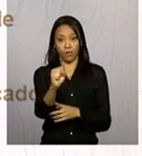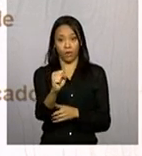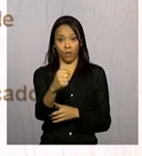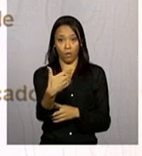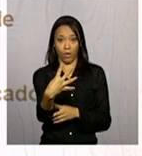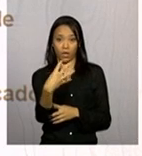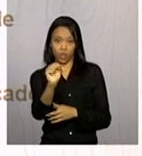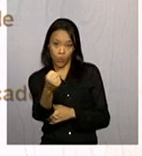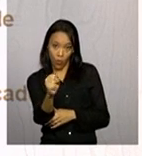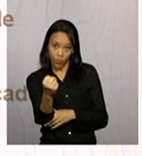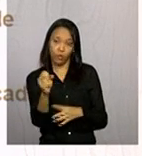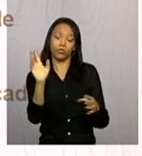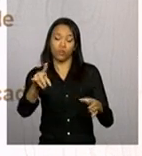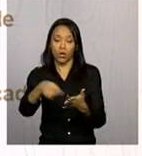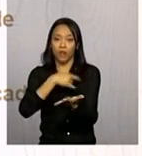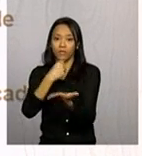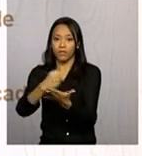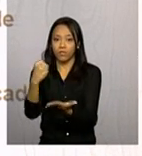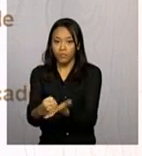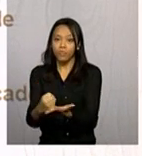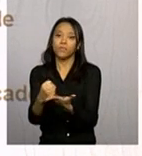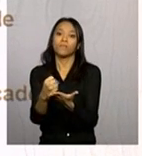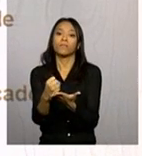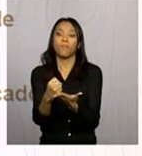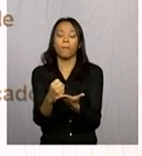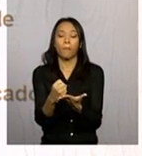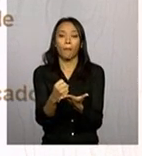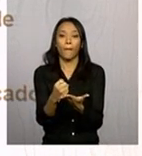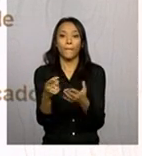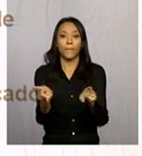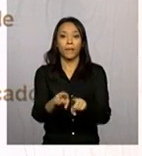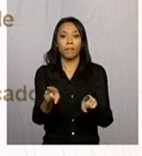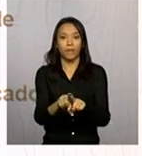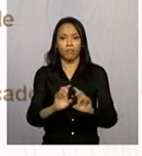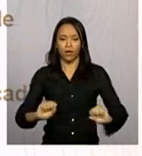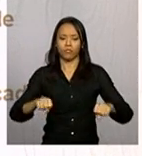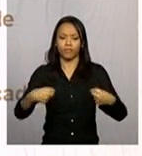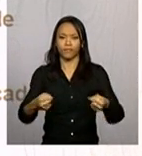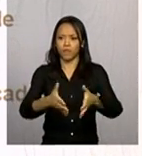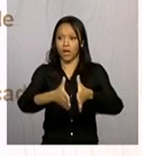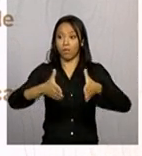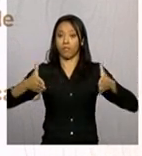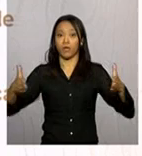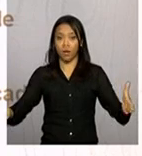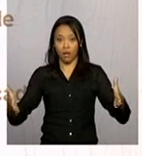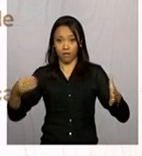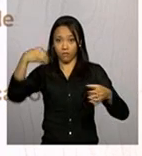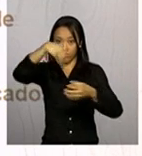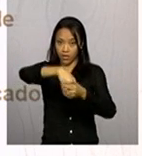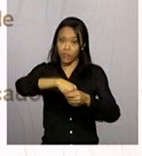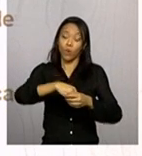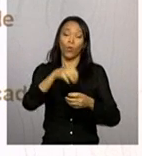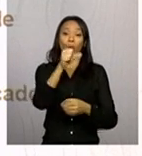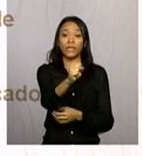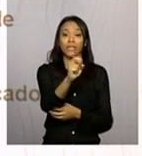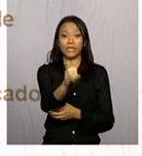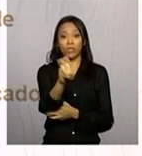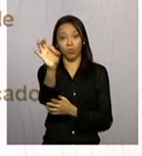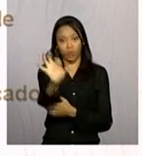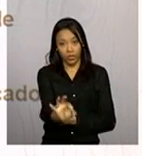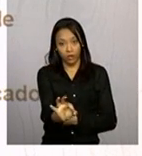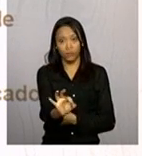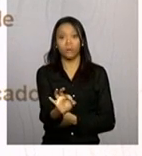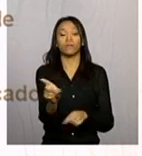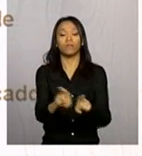14.448 UBSs que foram contratadas, tanto para construção quanto para reforma e ampliação, das quais 85%